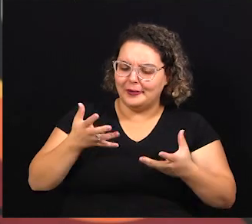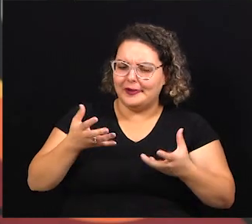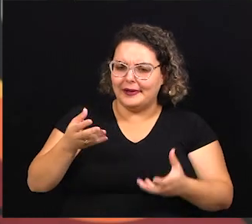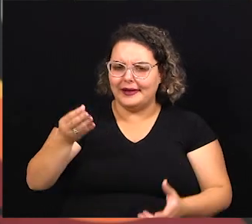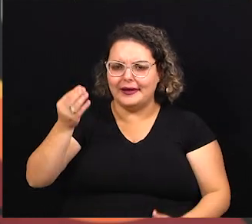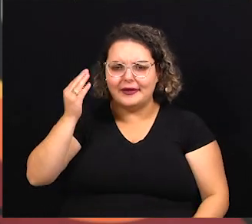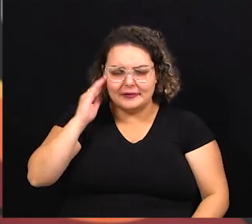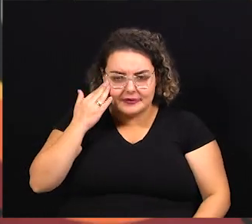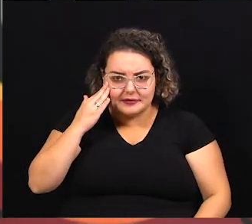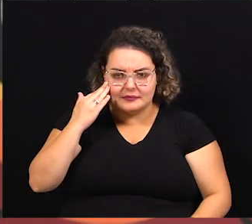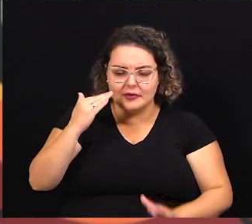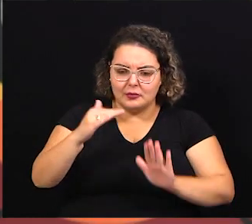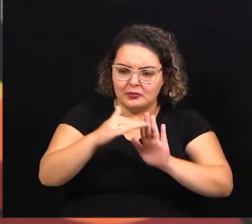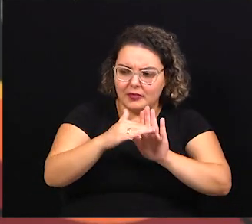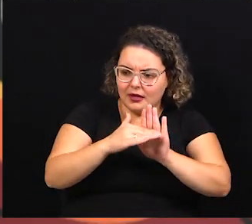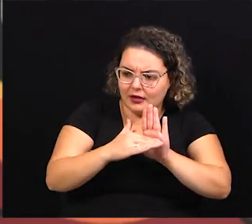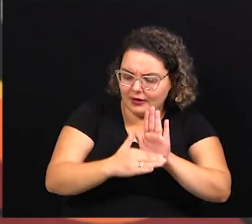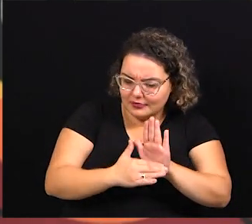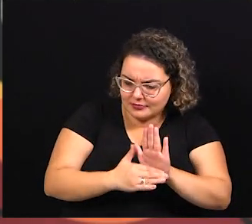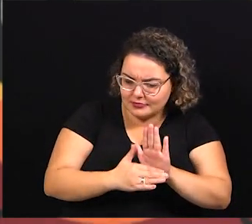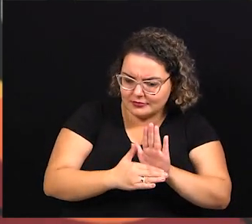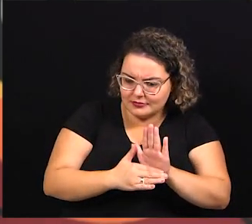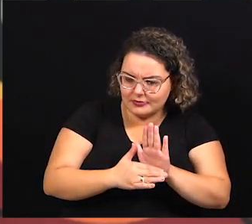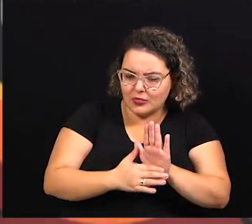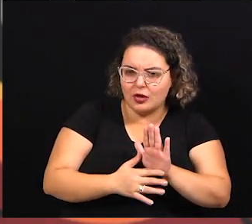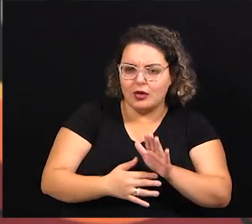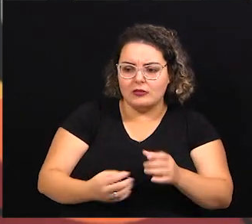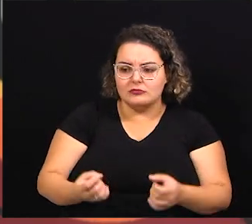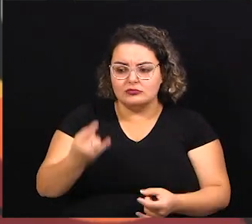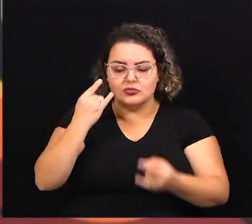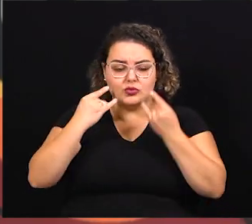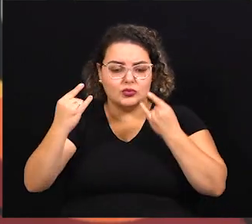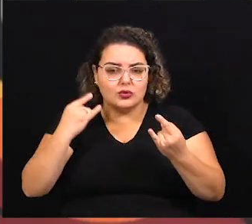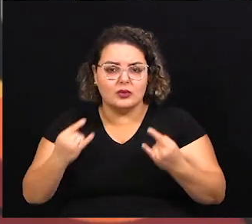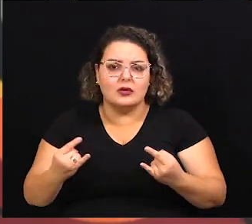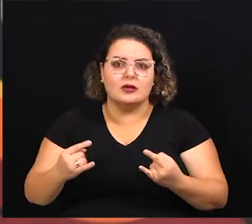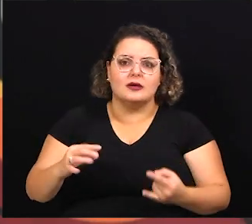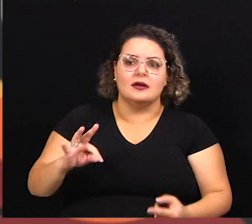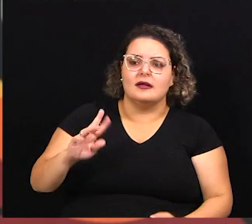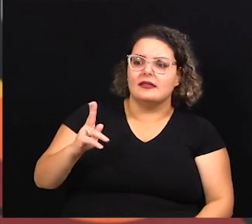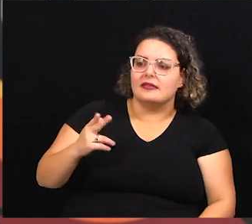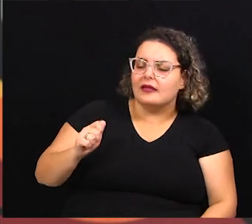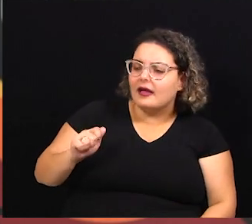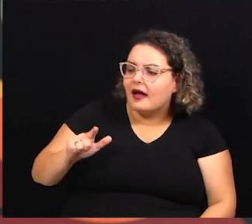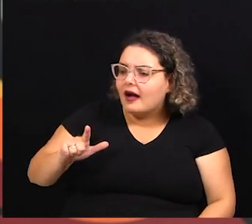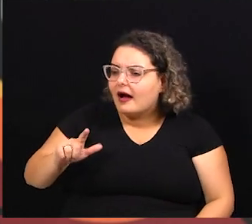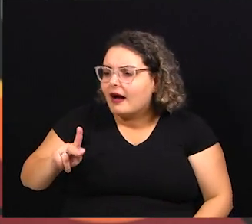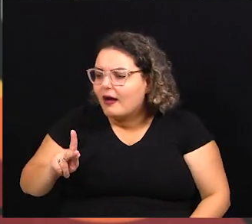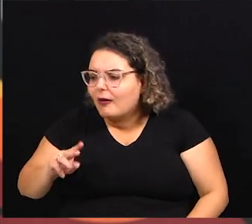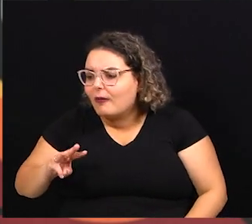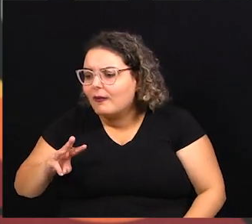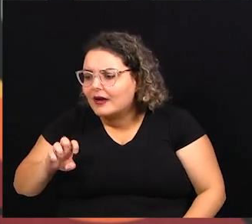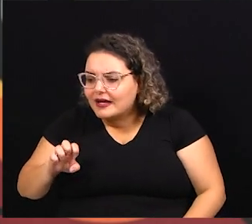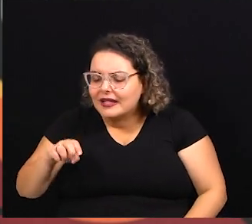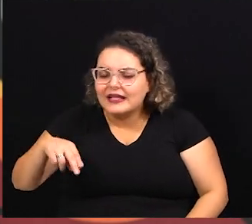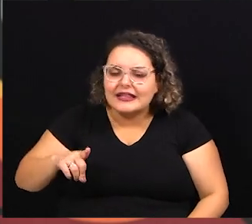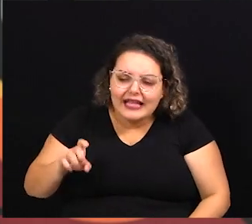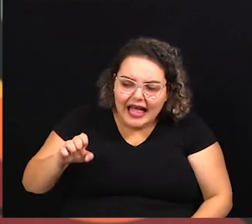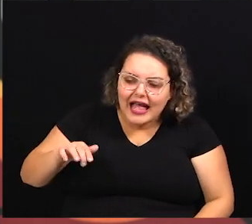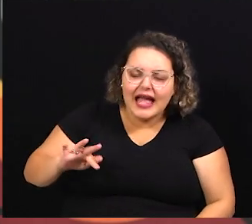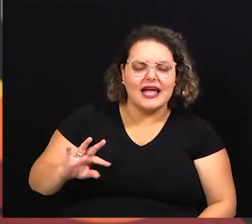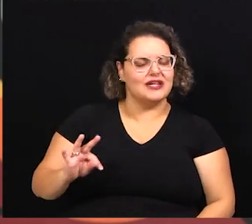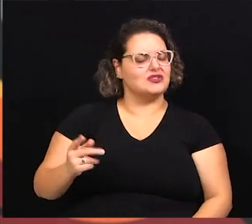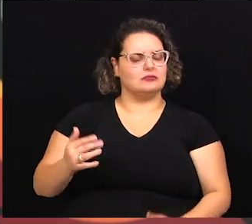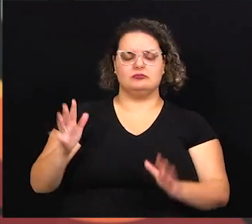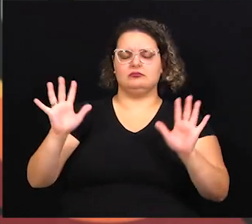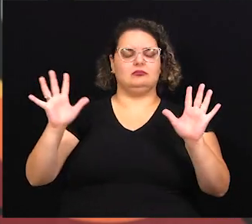aí, porque quando eu peguei a pauta, gente, tava lá, algumas inspirações, The Walking Dead, né, Apocalipse,